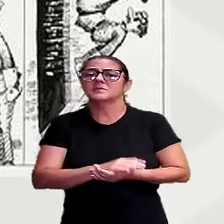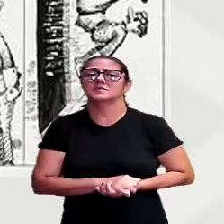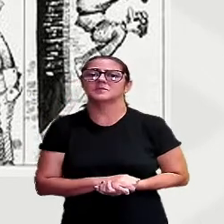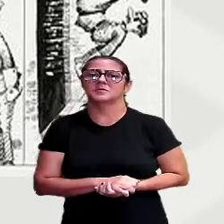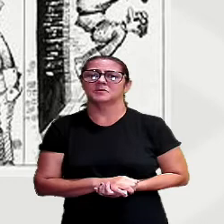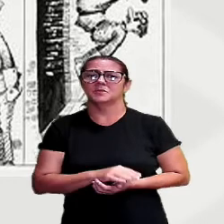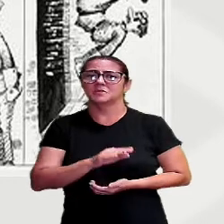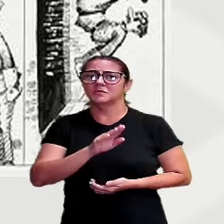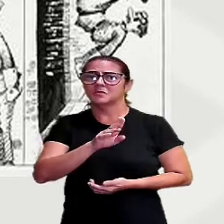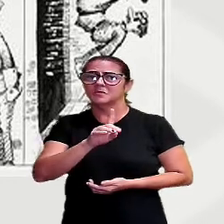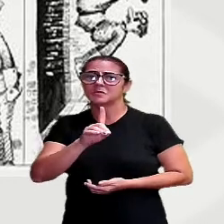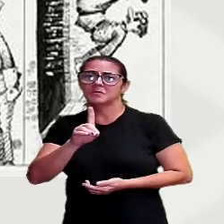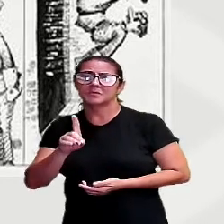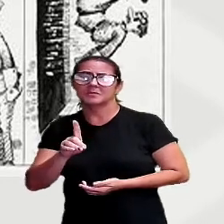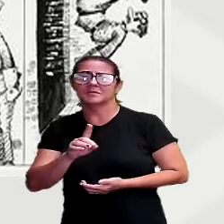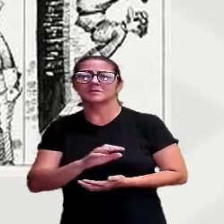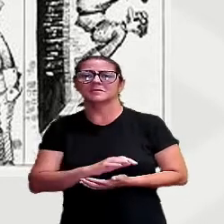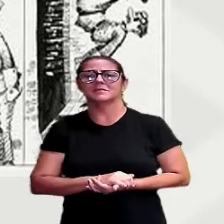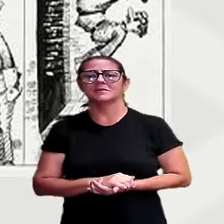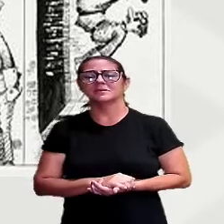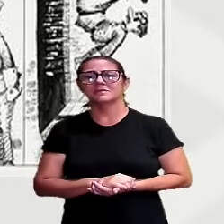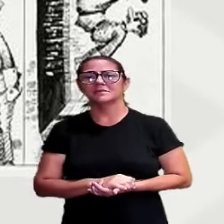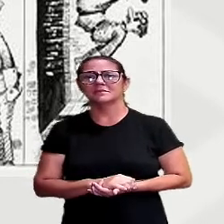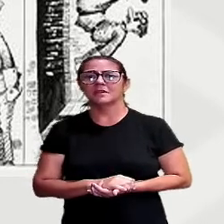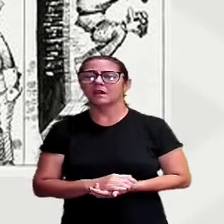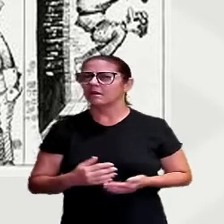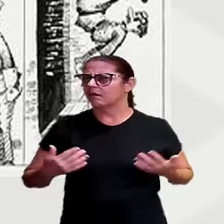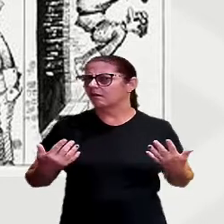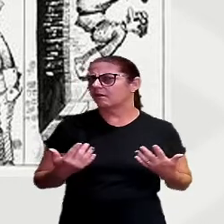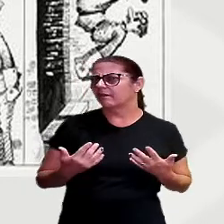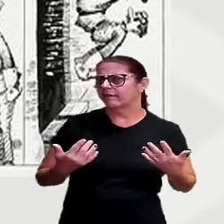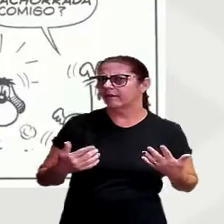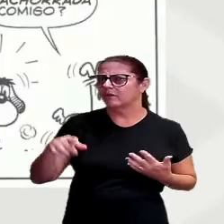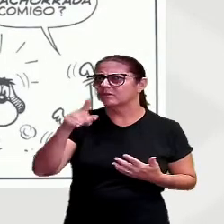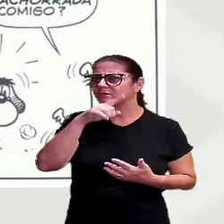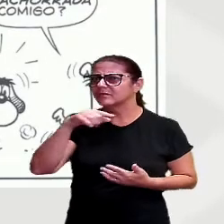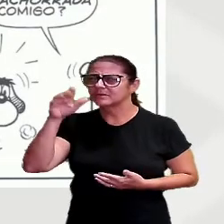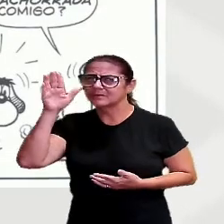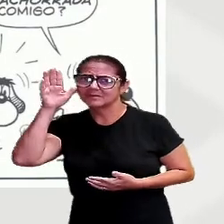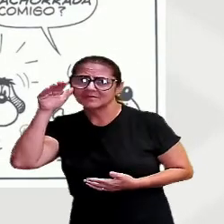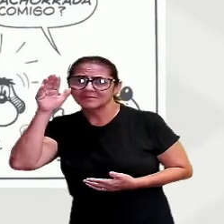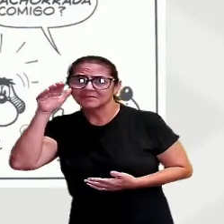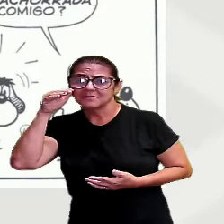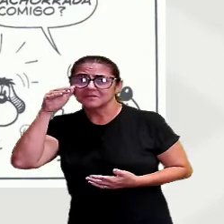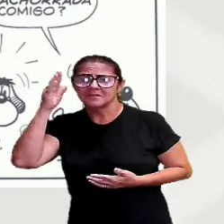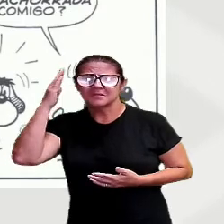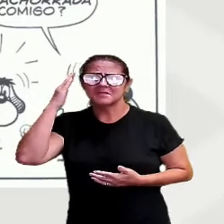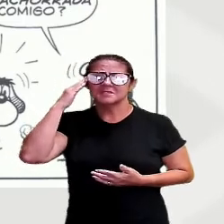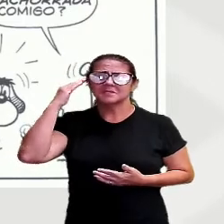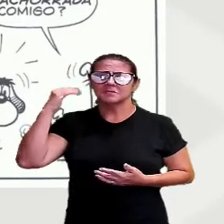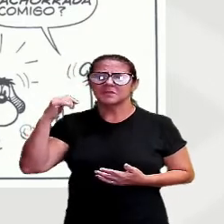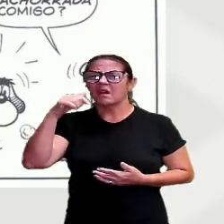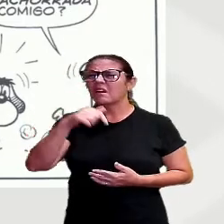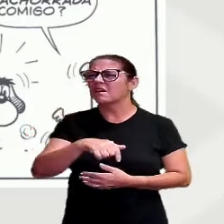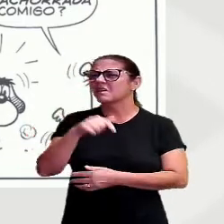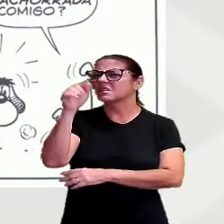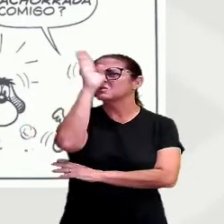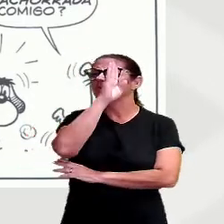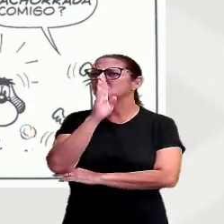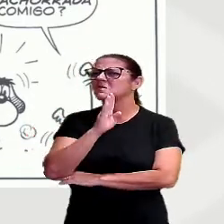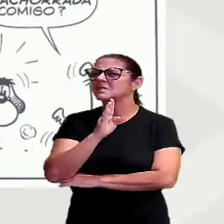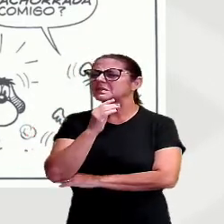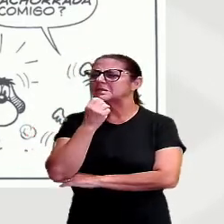Bud Fisher, certo? Agora, você já deve estar curioso para saber, e aqui no Brasil, a